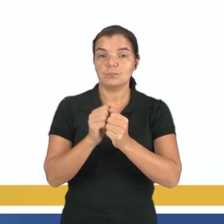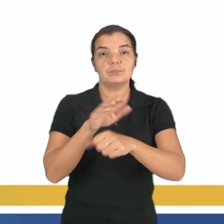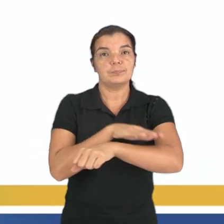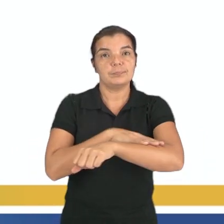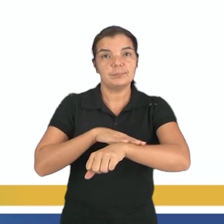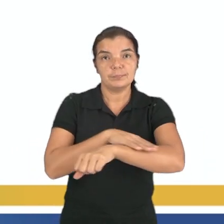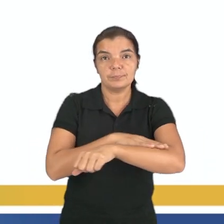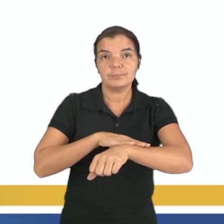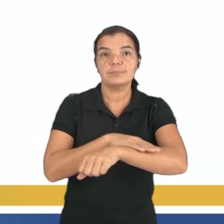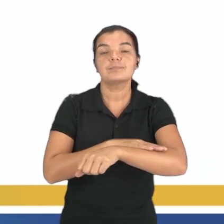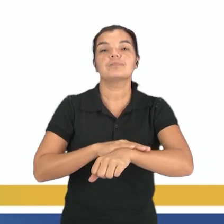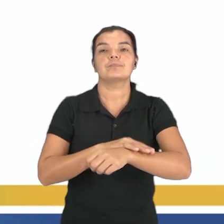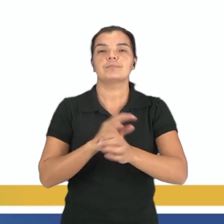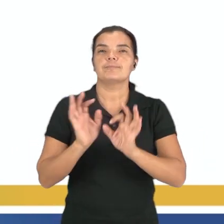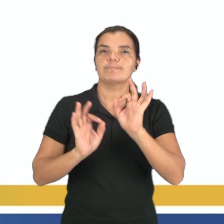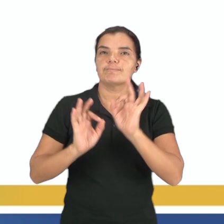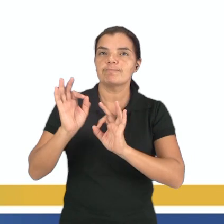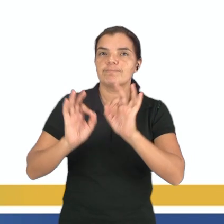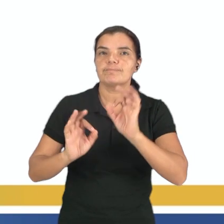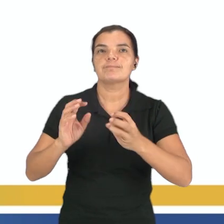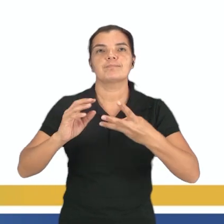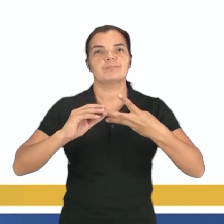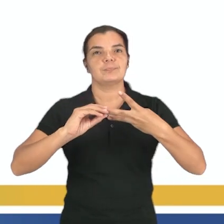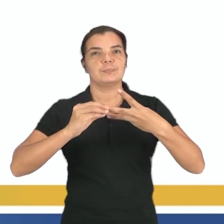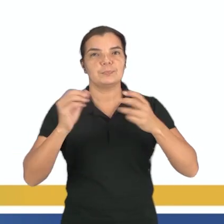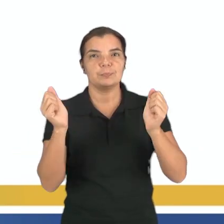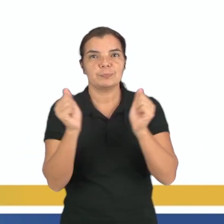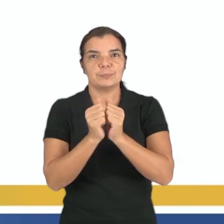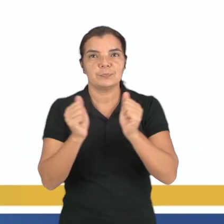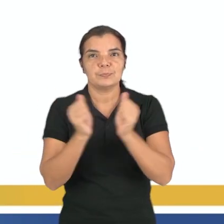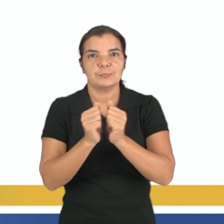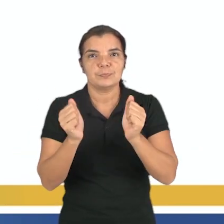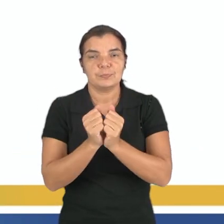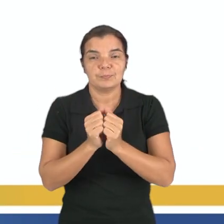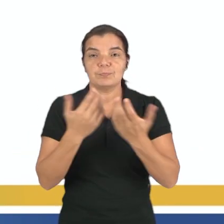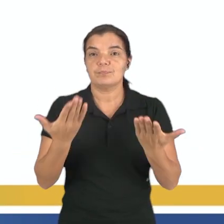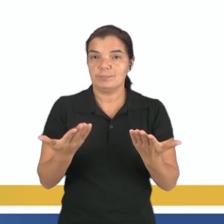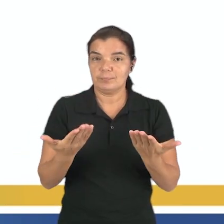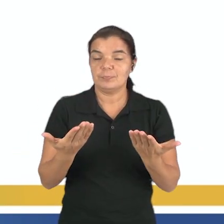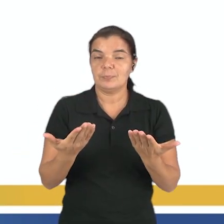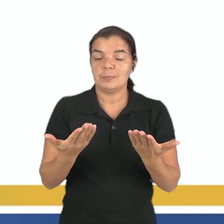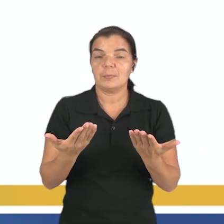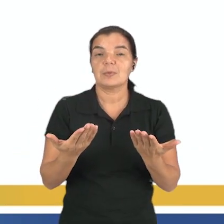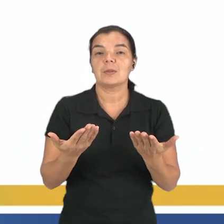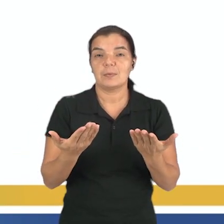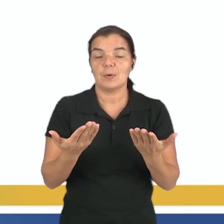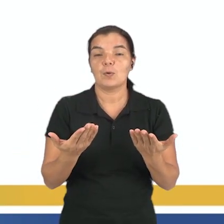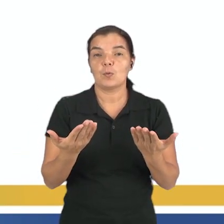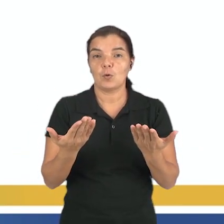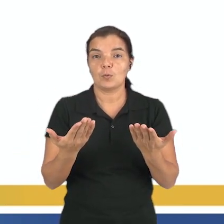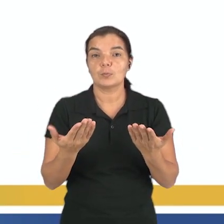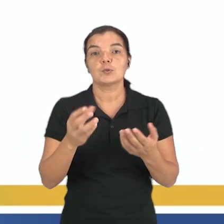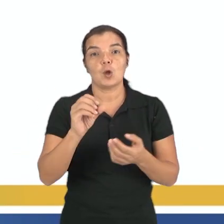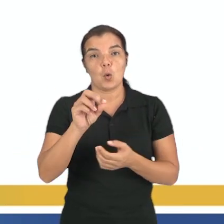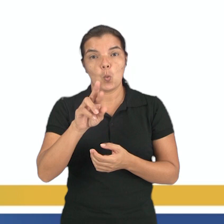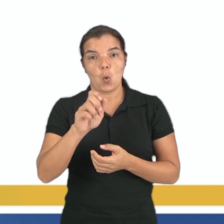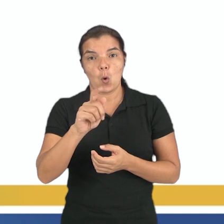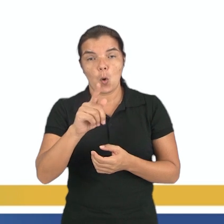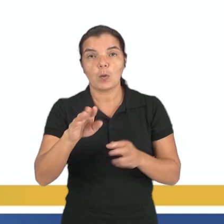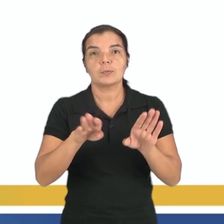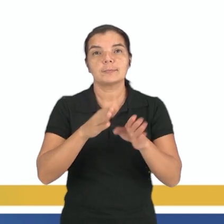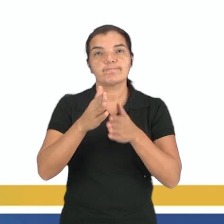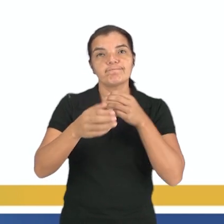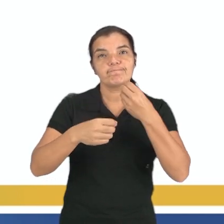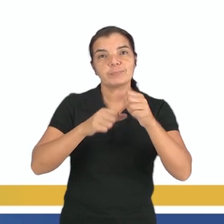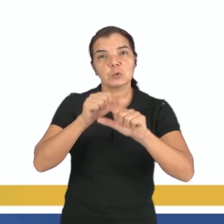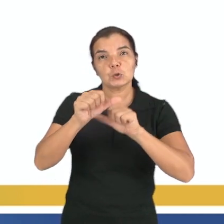aos tecidos, conforme os tecidos vão se agrupando para desempenhar determinada função, vão levar aos órgãos,